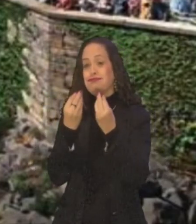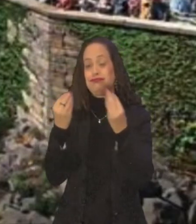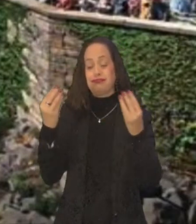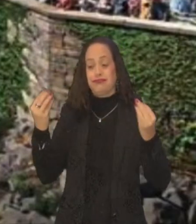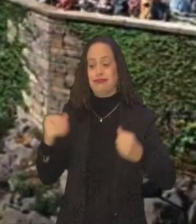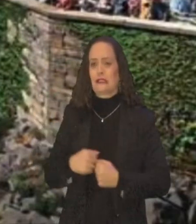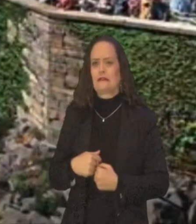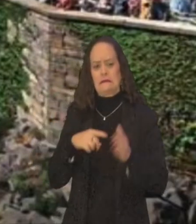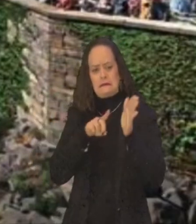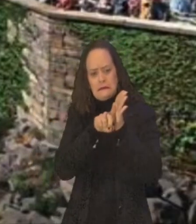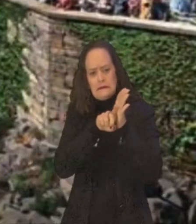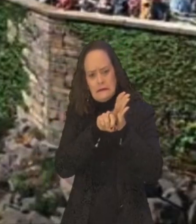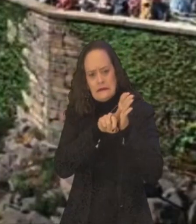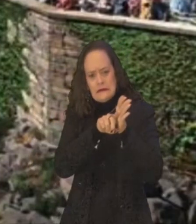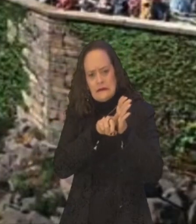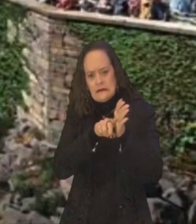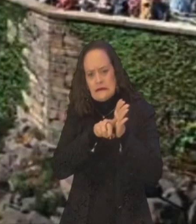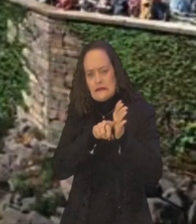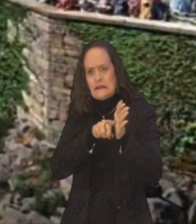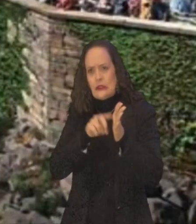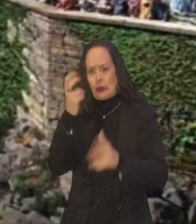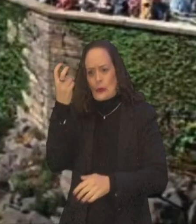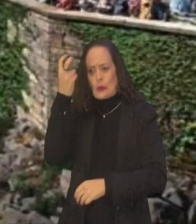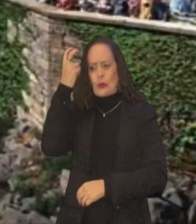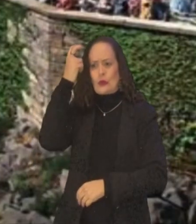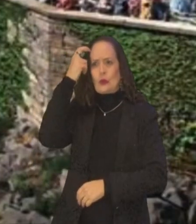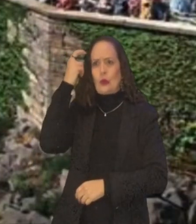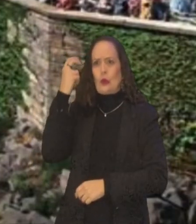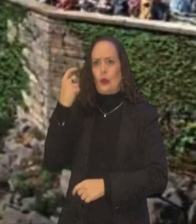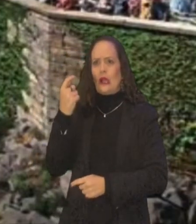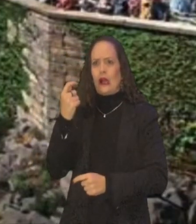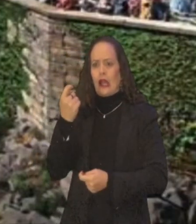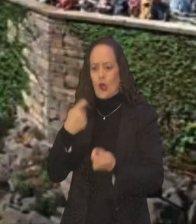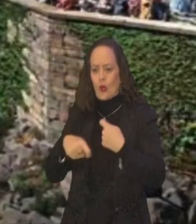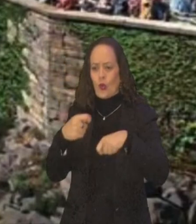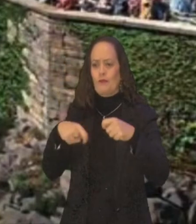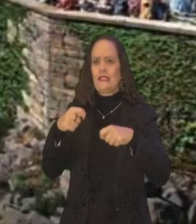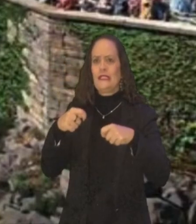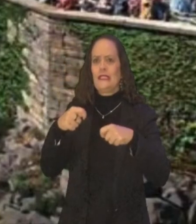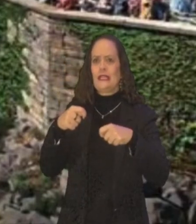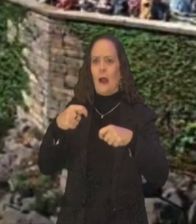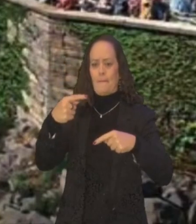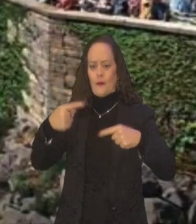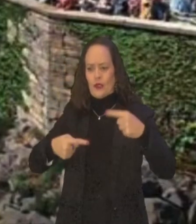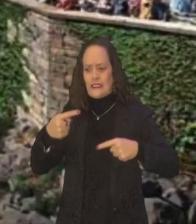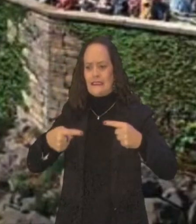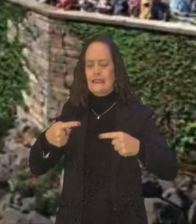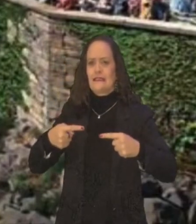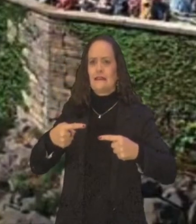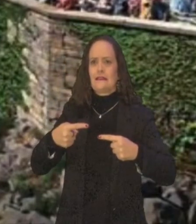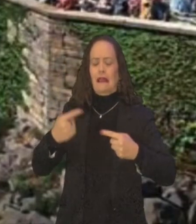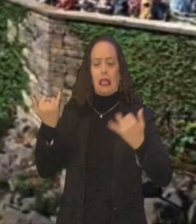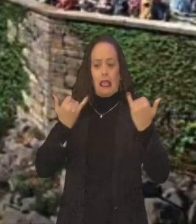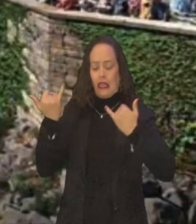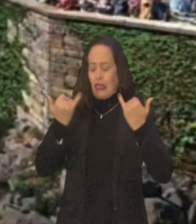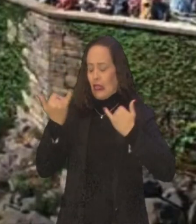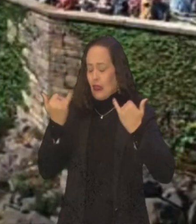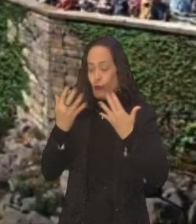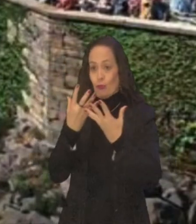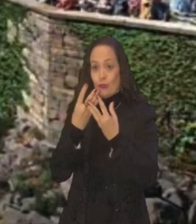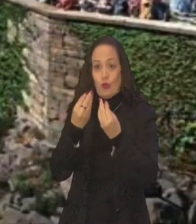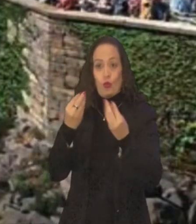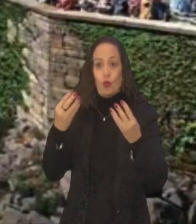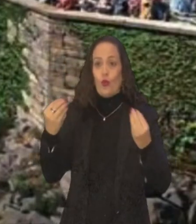a pesquisar as cidades, a cultura, a economia, a política, a religiosidade